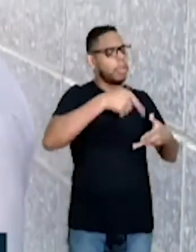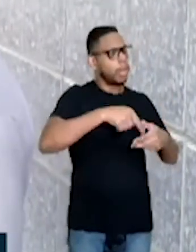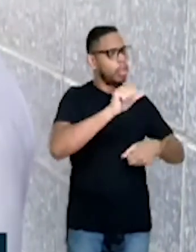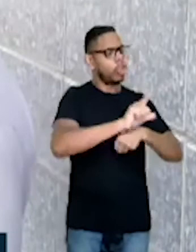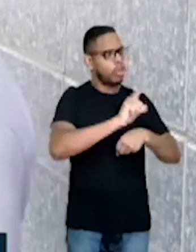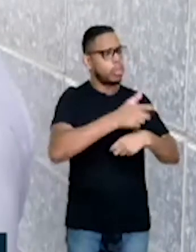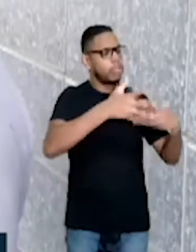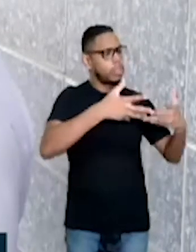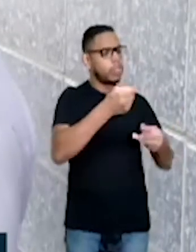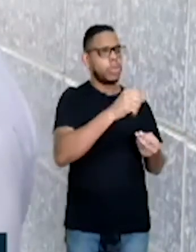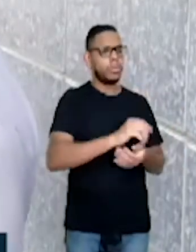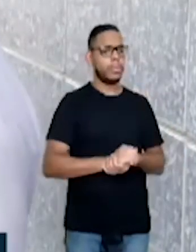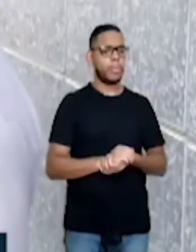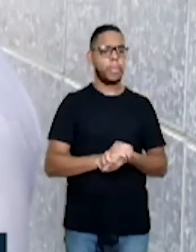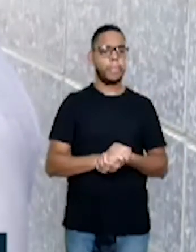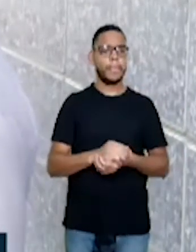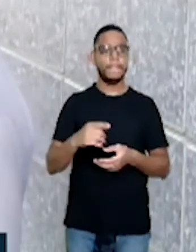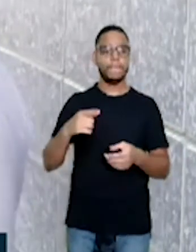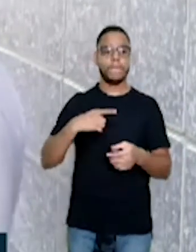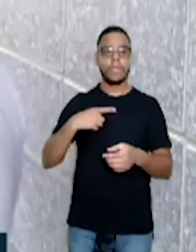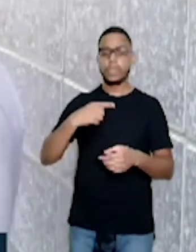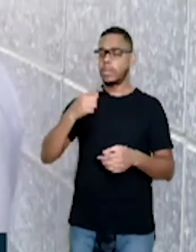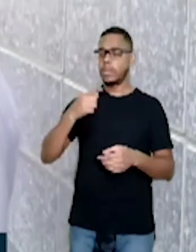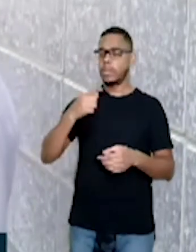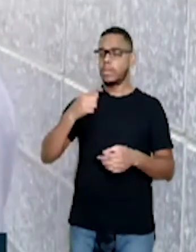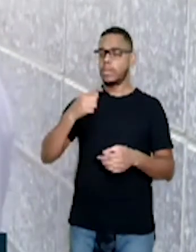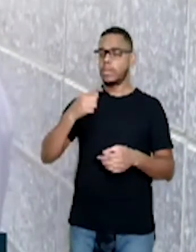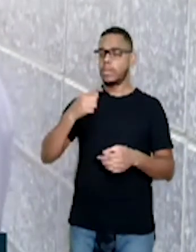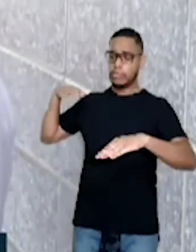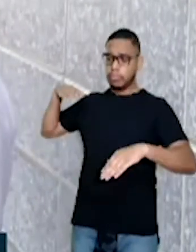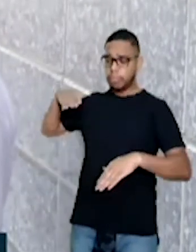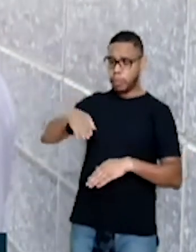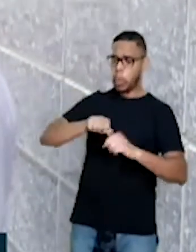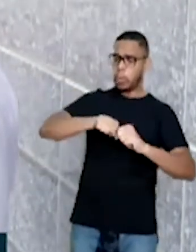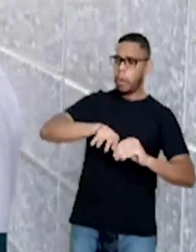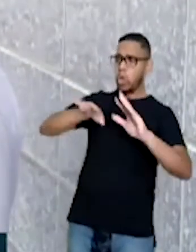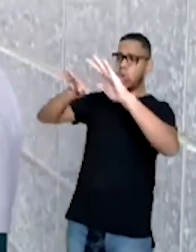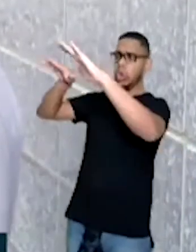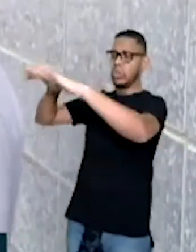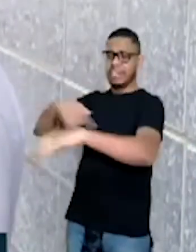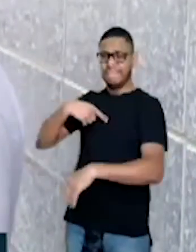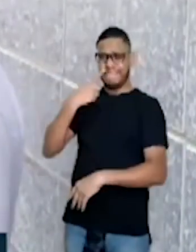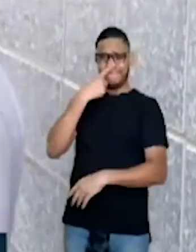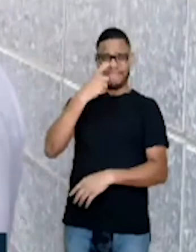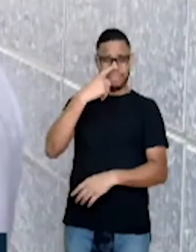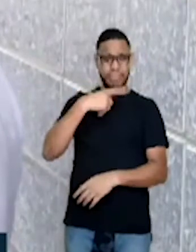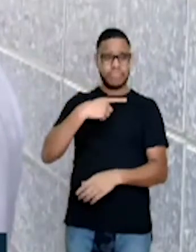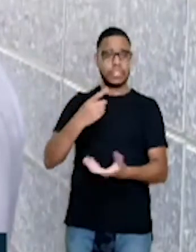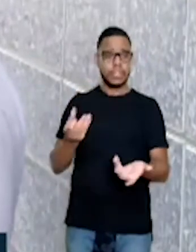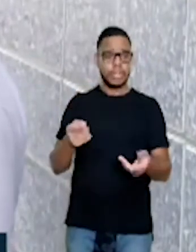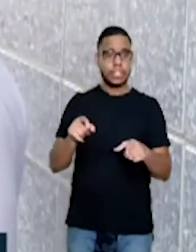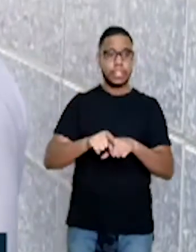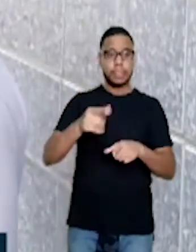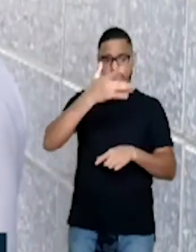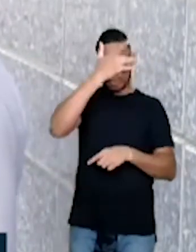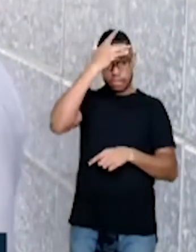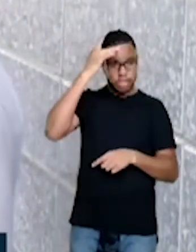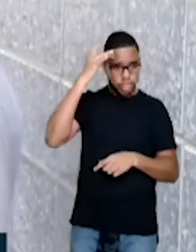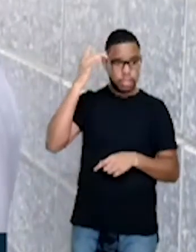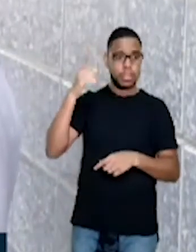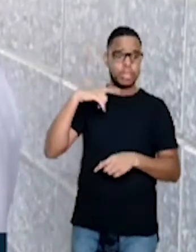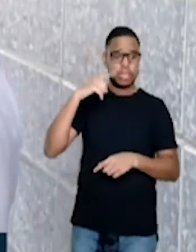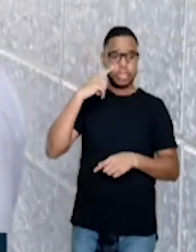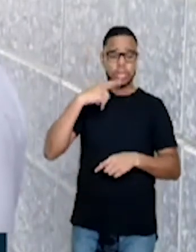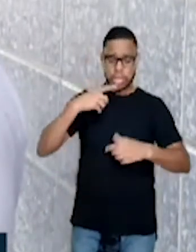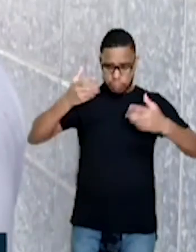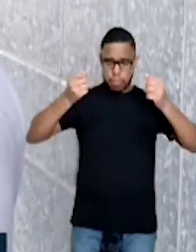representa para o senhor? Nossa, jogar água dentro do açougue, precisa de empoçada, a água pega mal cheiro aí. Até freguês que passa aqui, toma banho, fica, só escuta